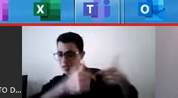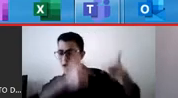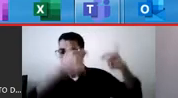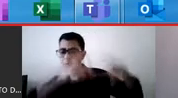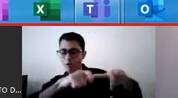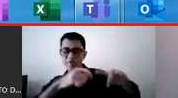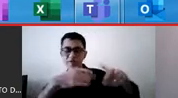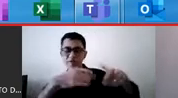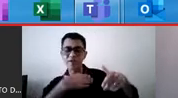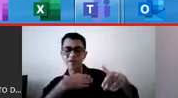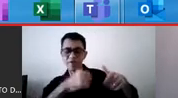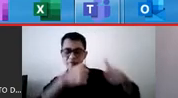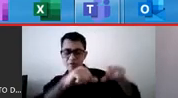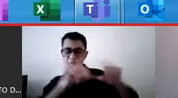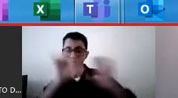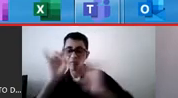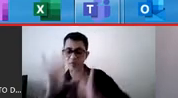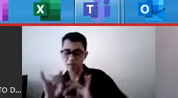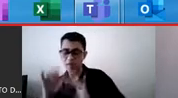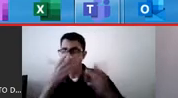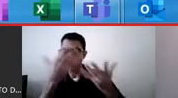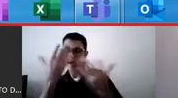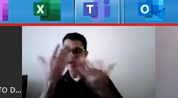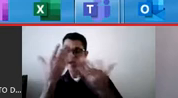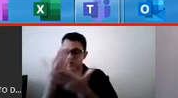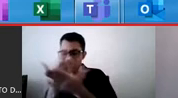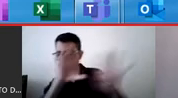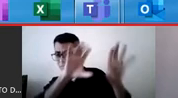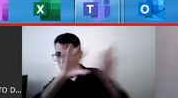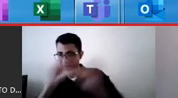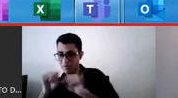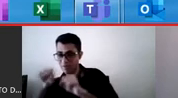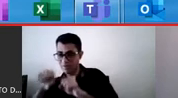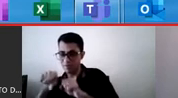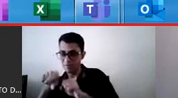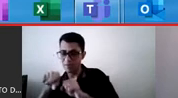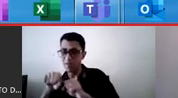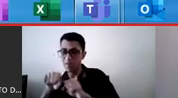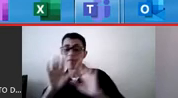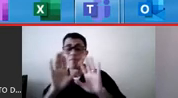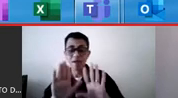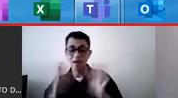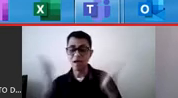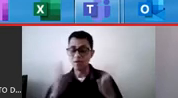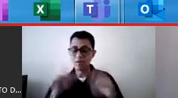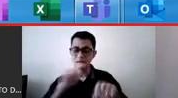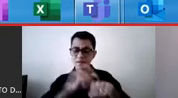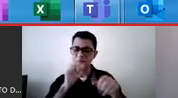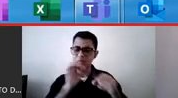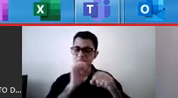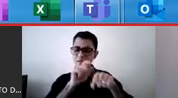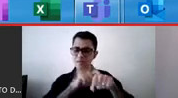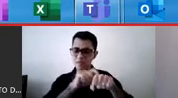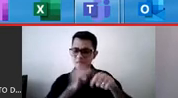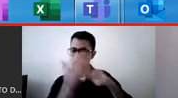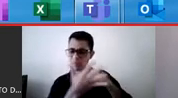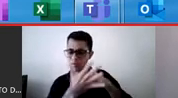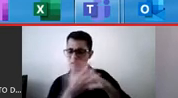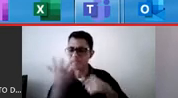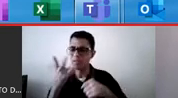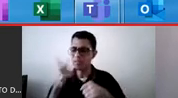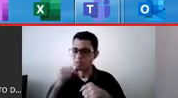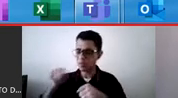uma criança especial. A escola é o recurso. Mas Agora, com esse tempo todo dentro de casa, essas